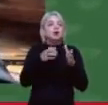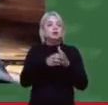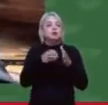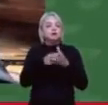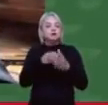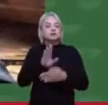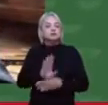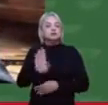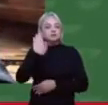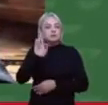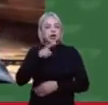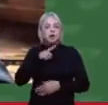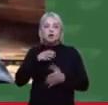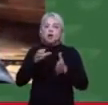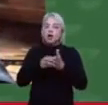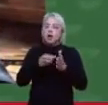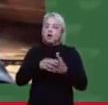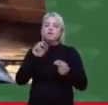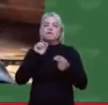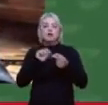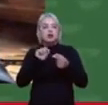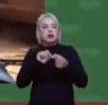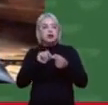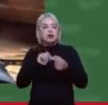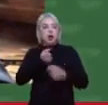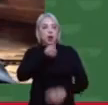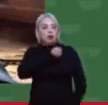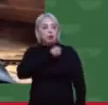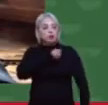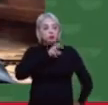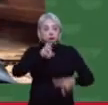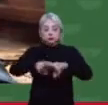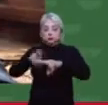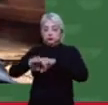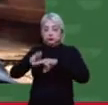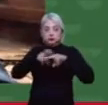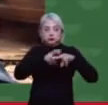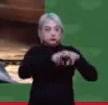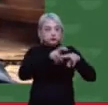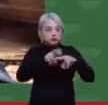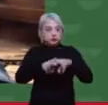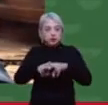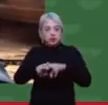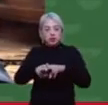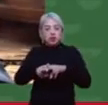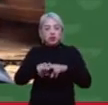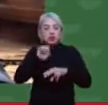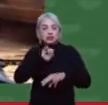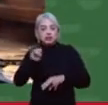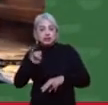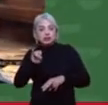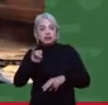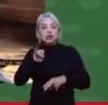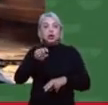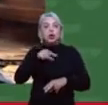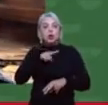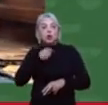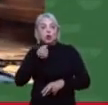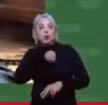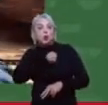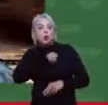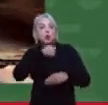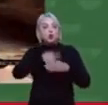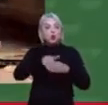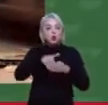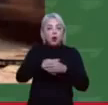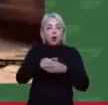vou fazer, aquele partido fará o número de cadeiras no parlamento dependendo do número de votos que